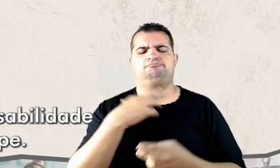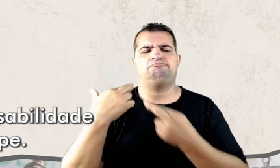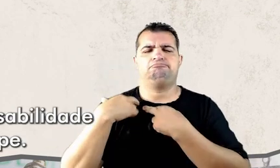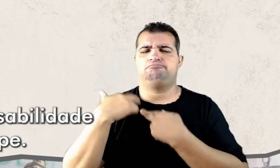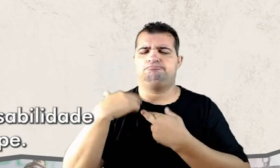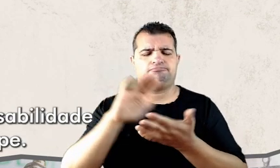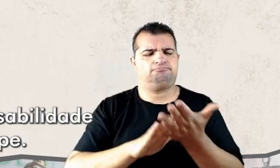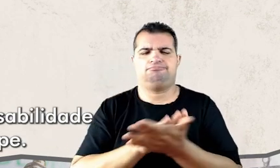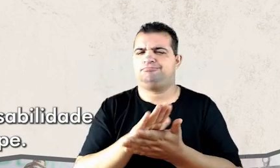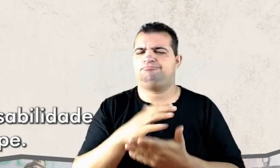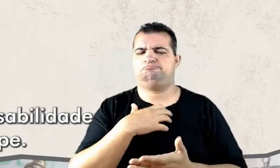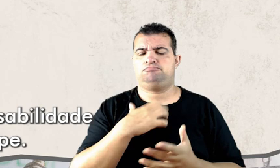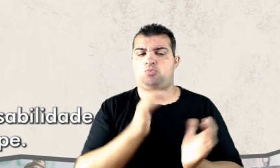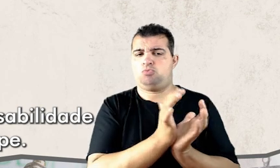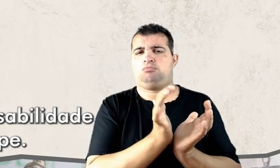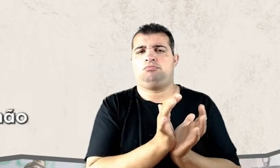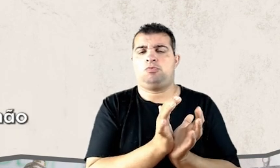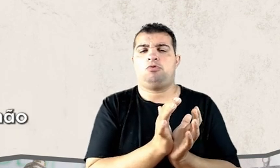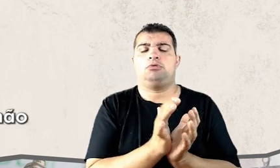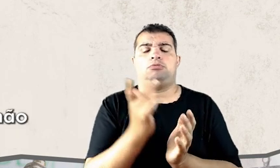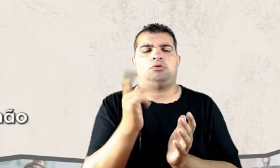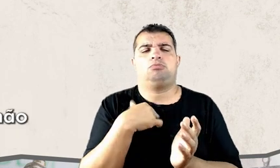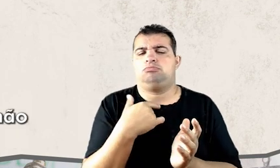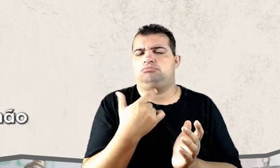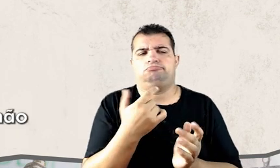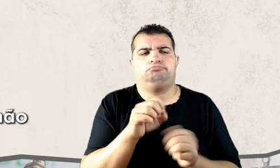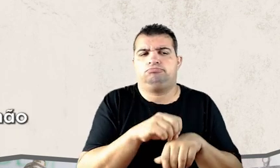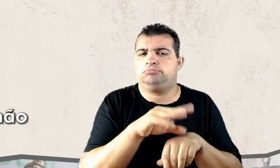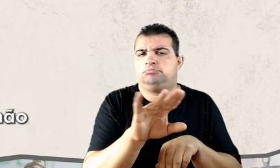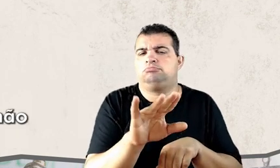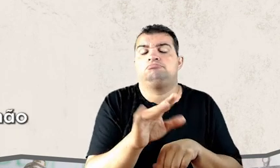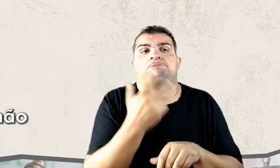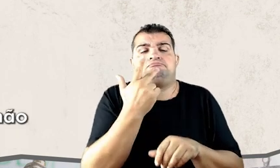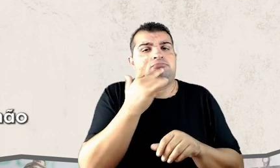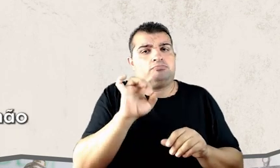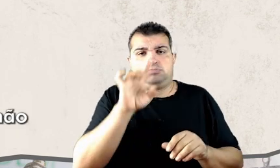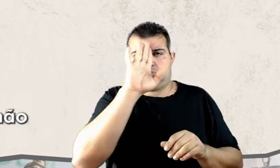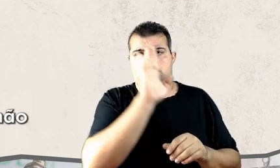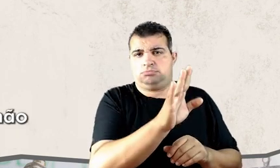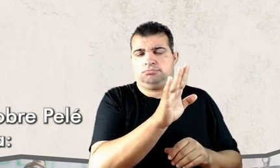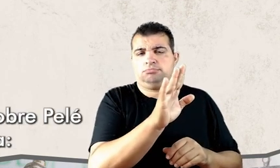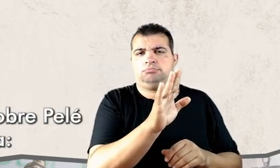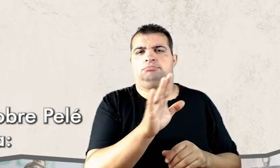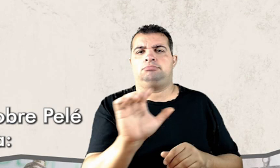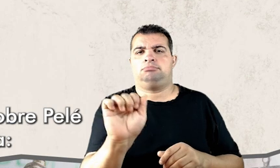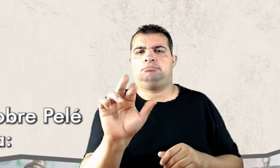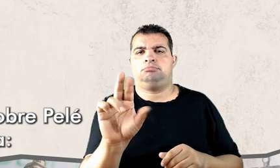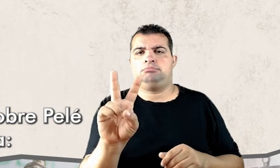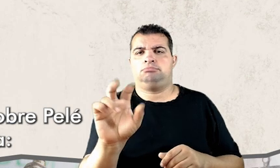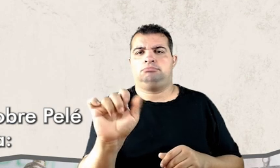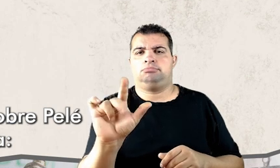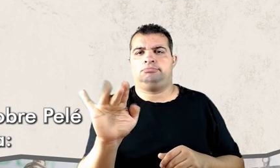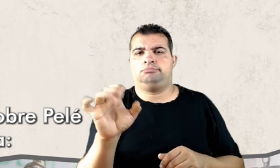de responsabilidade necessário ao espírito de equipe. Fugindo à recomendação de não dar palpites diretos, Carvalhais fechou